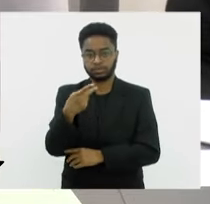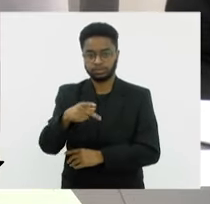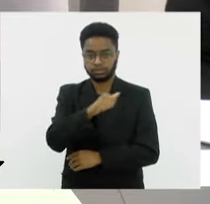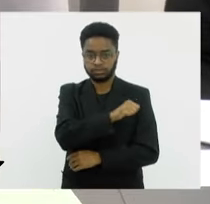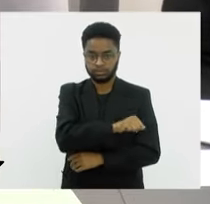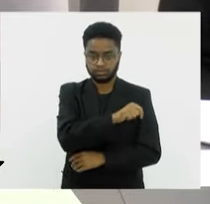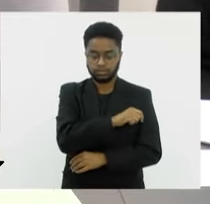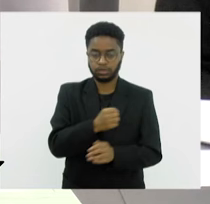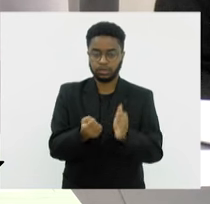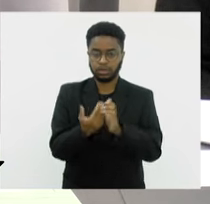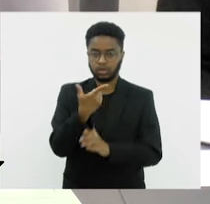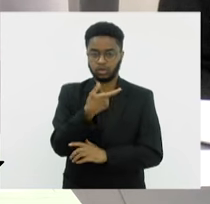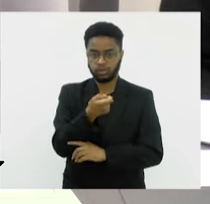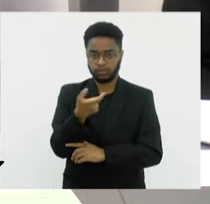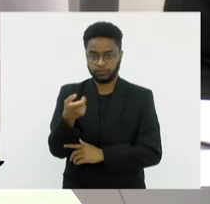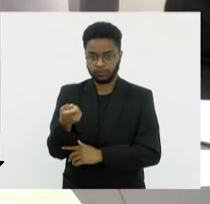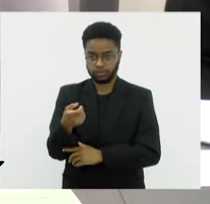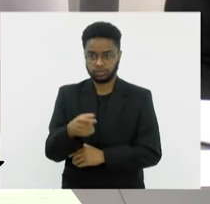de 2020,